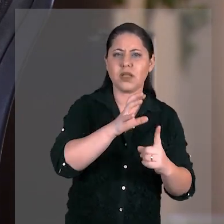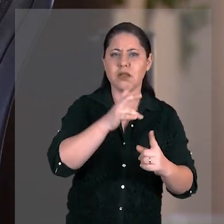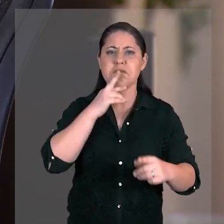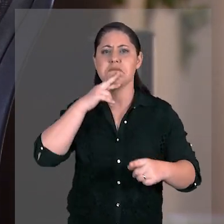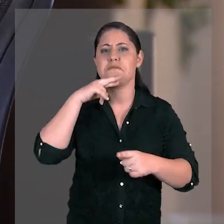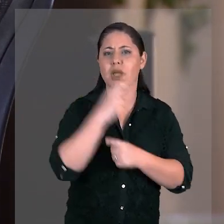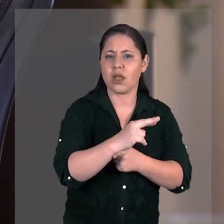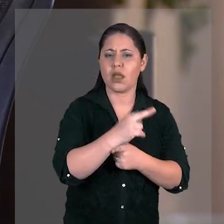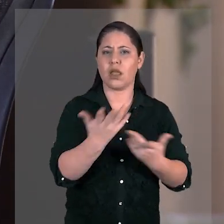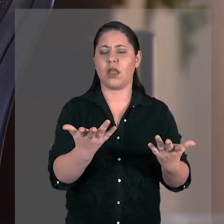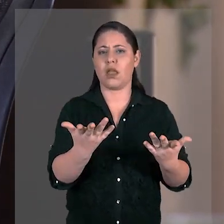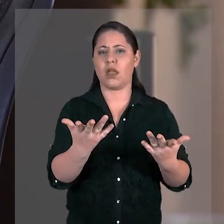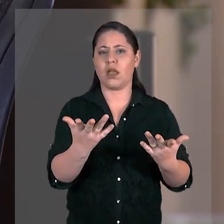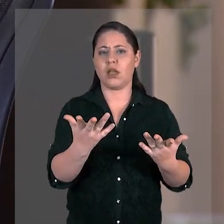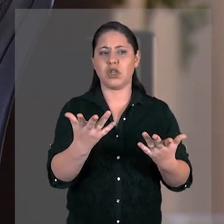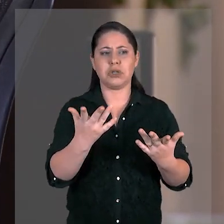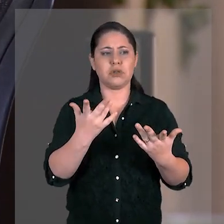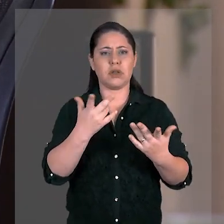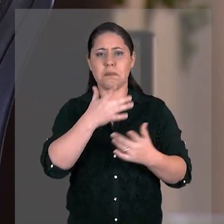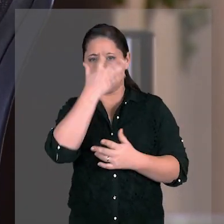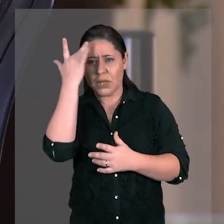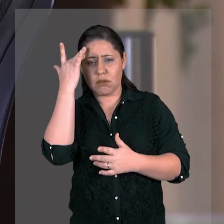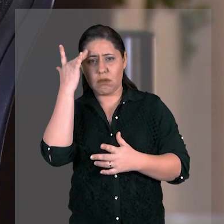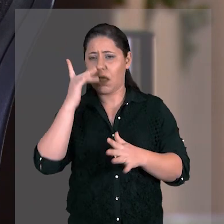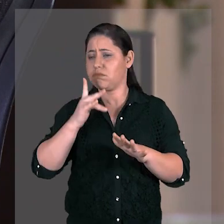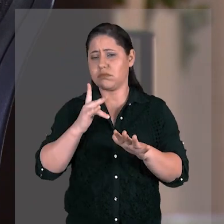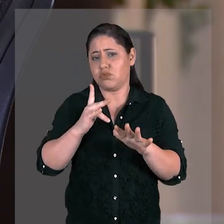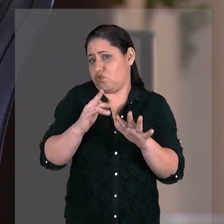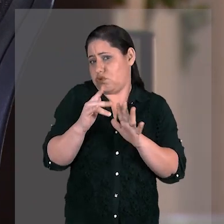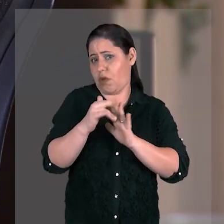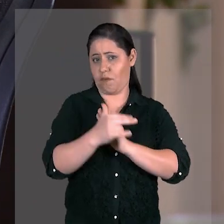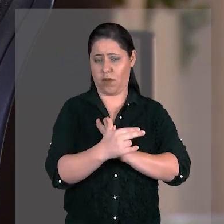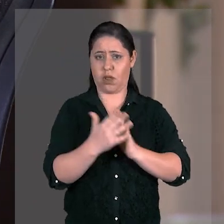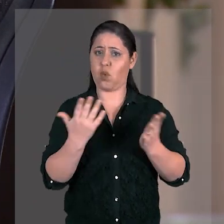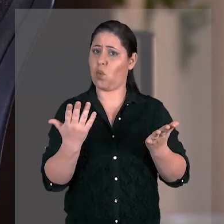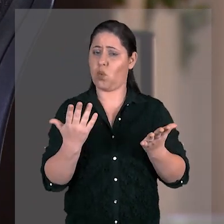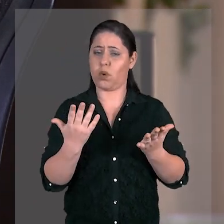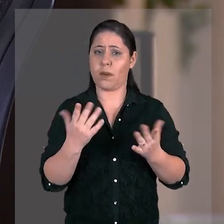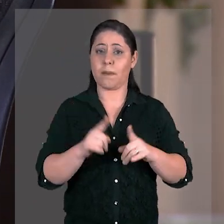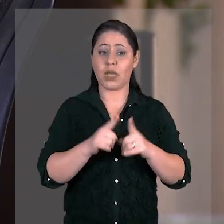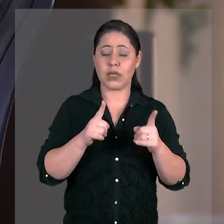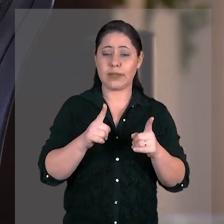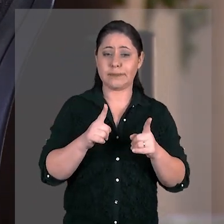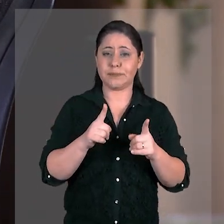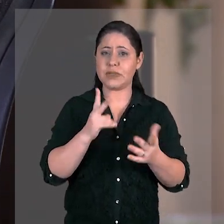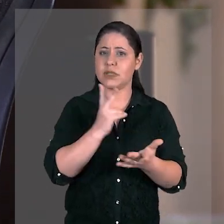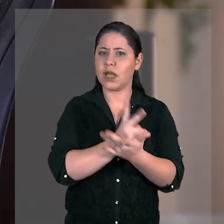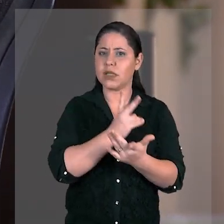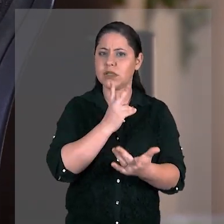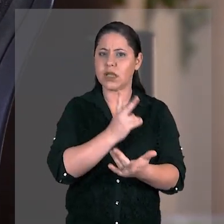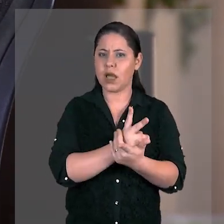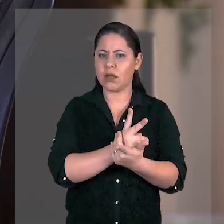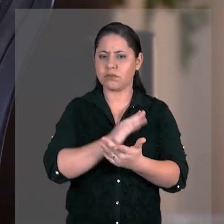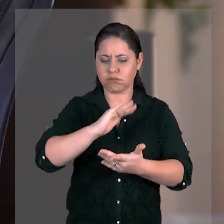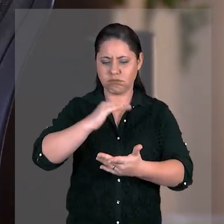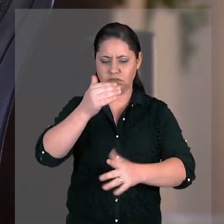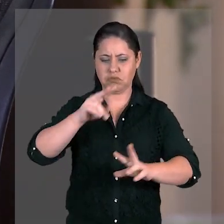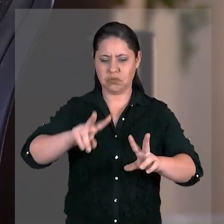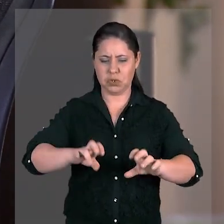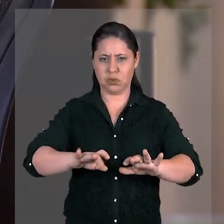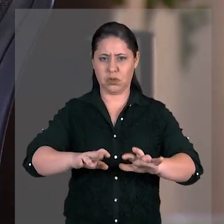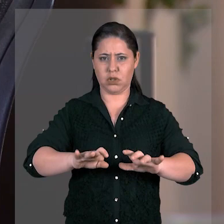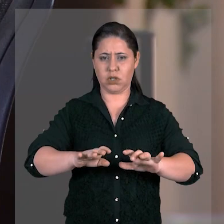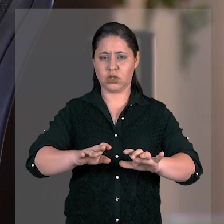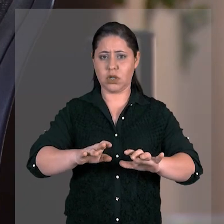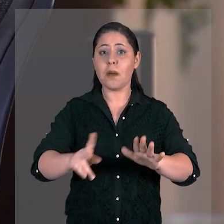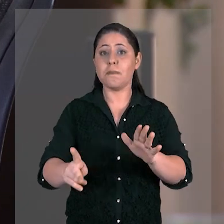praticando injúria, caluniando, enfim, uma sequência de situações que